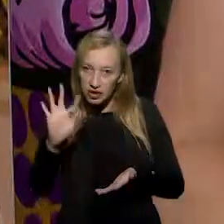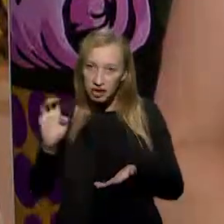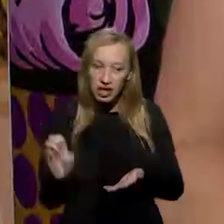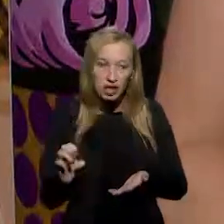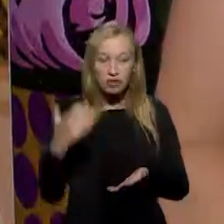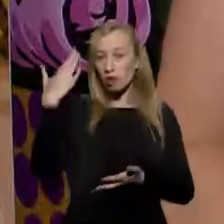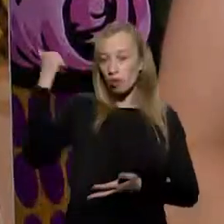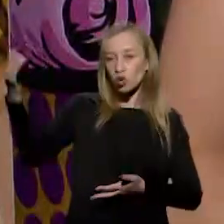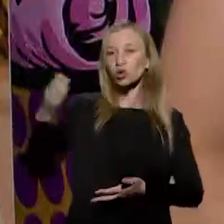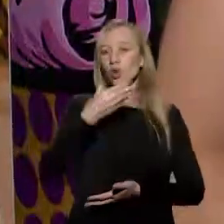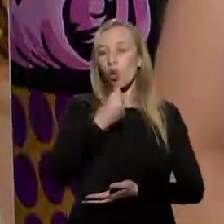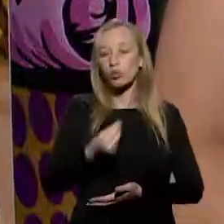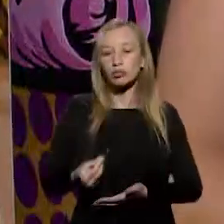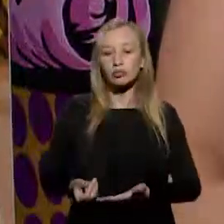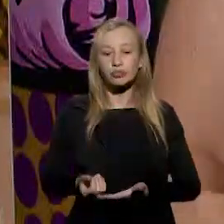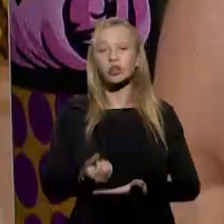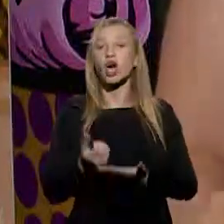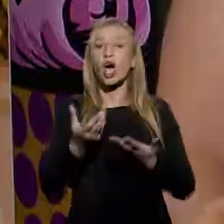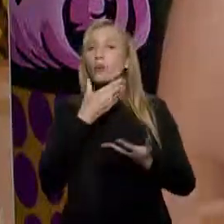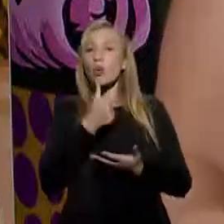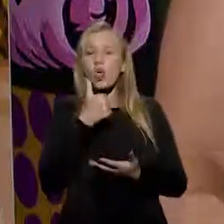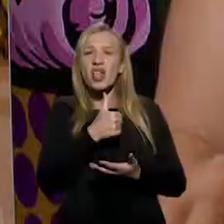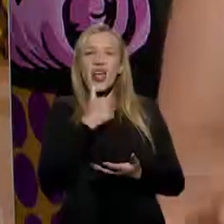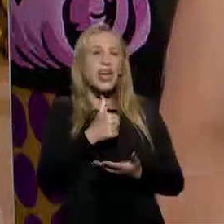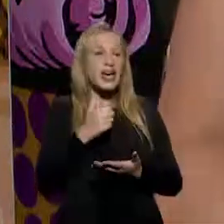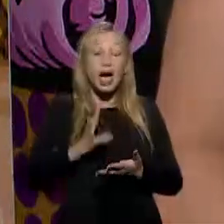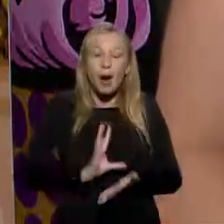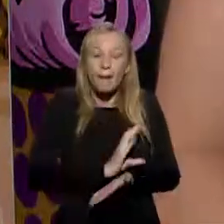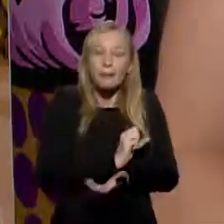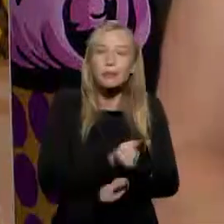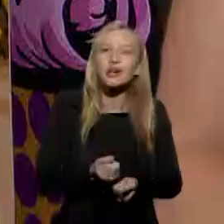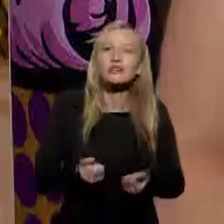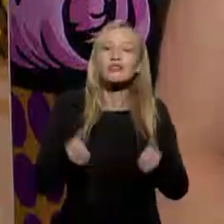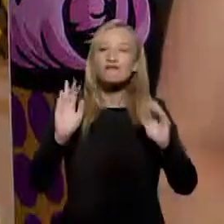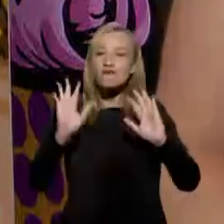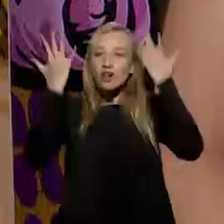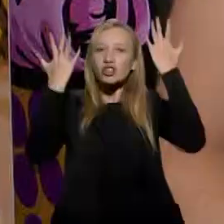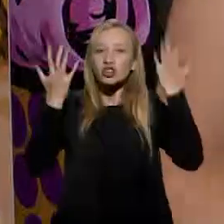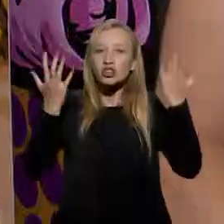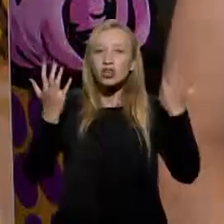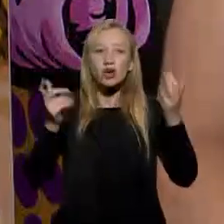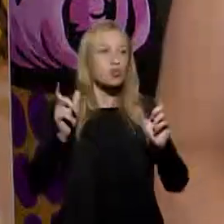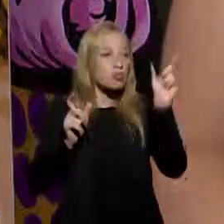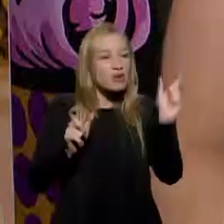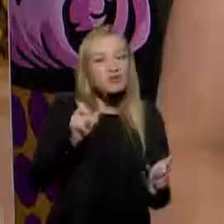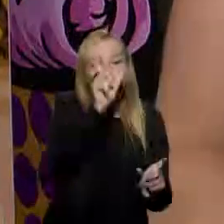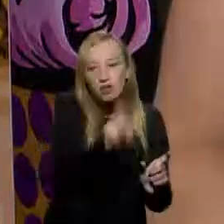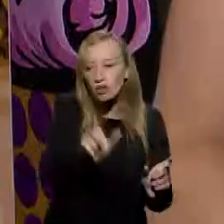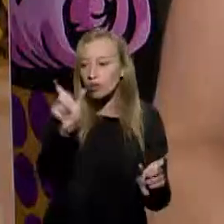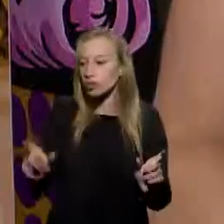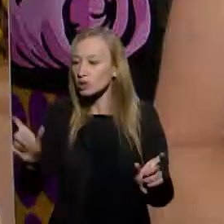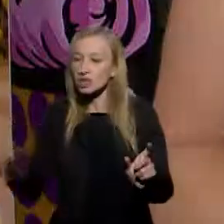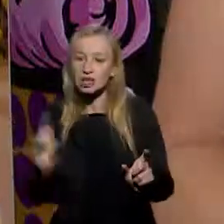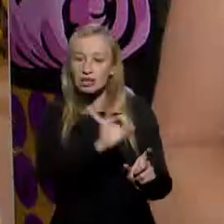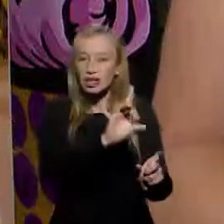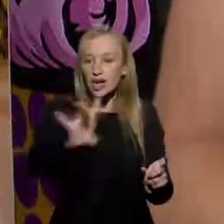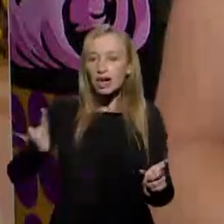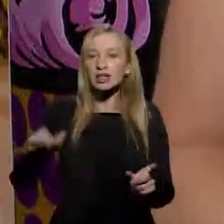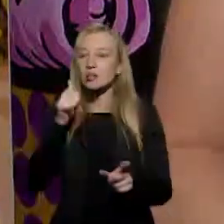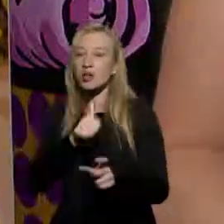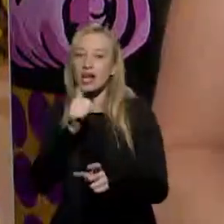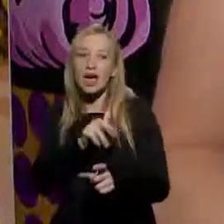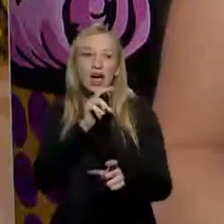70 e tentam assim ela era uma mulher que adorava festa orava badalação o perfil das mulheres acho que é muito interessante